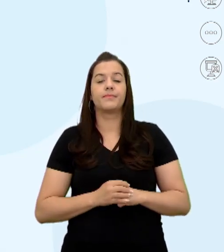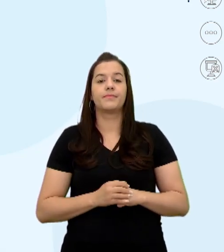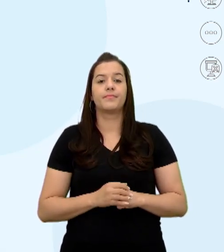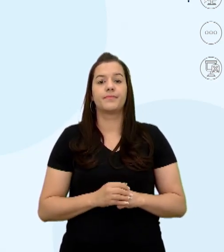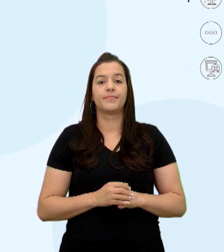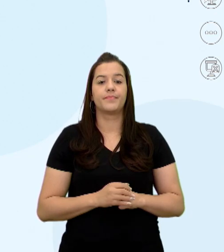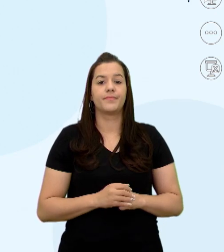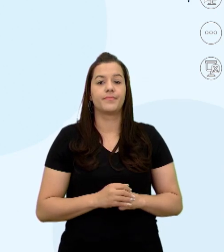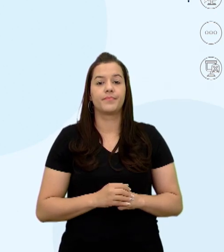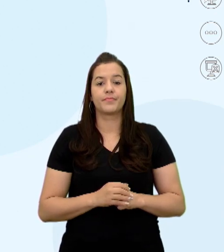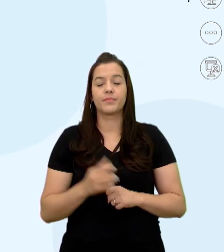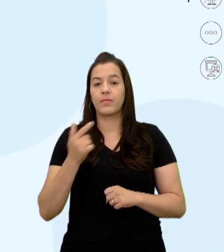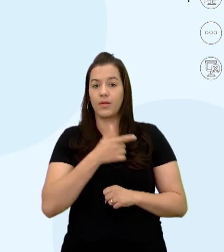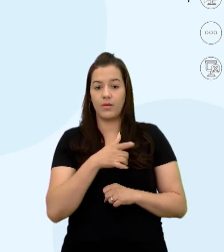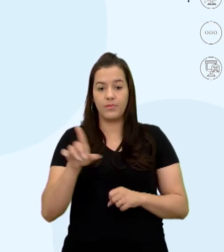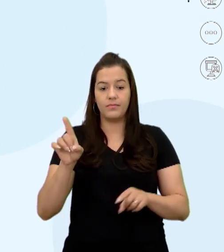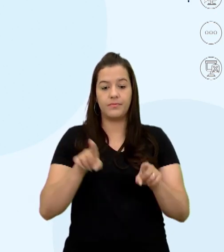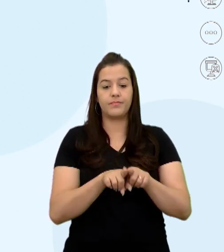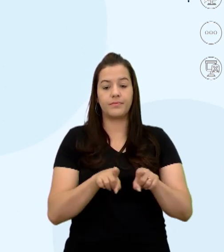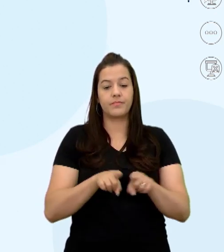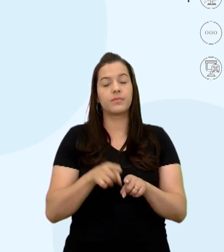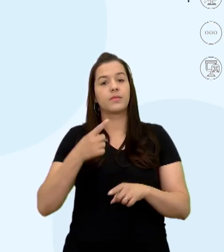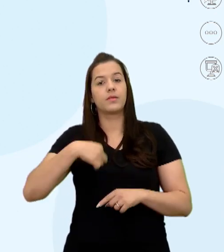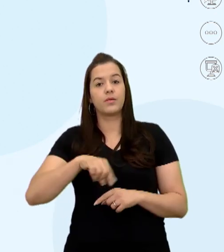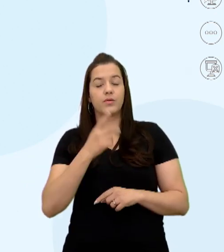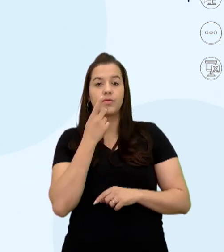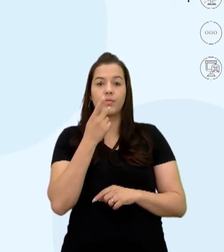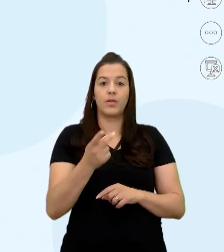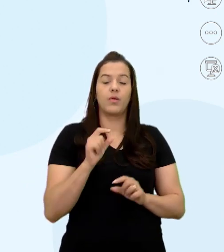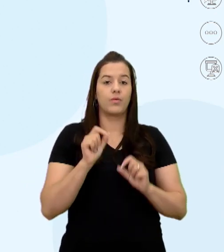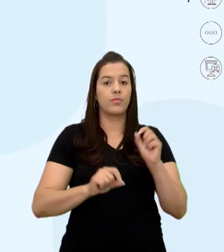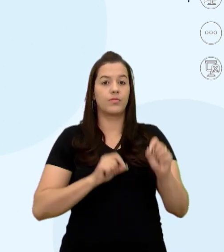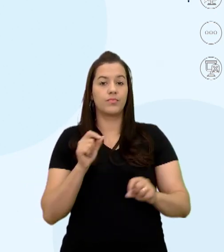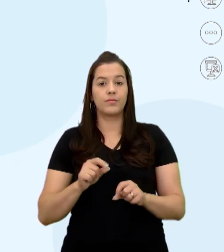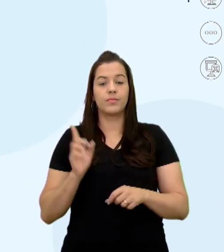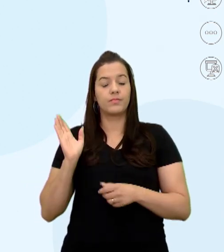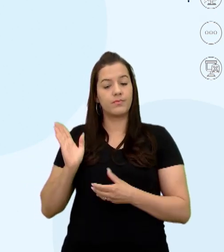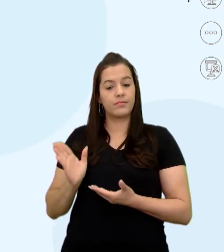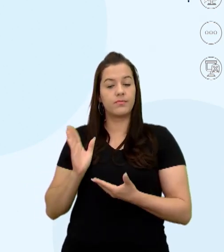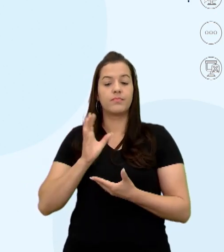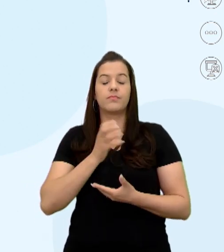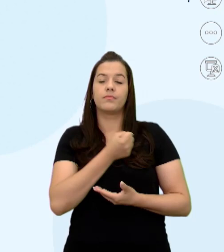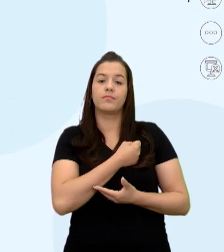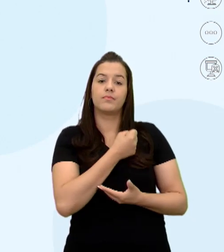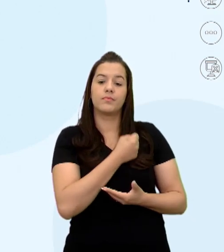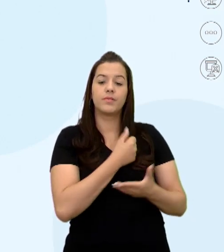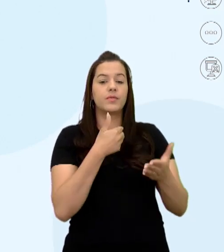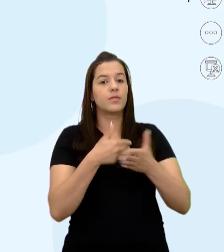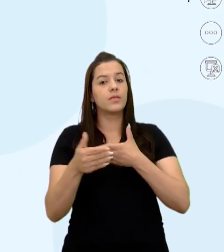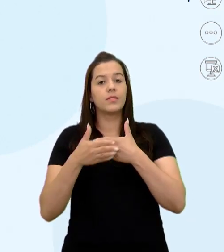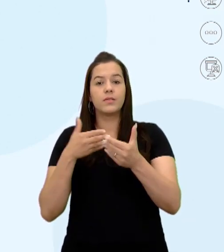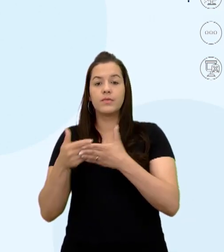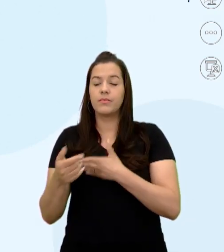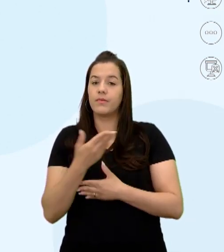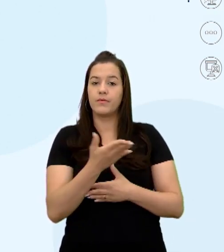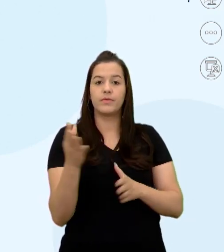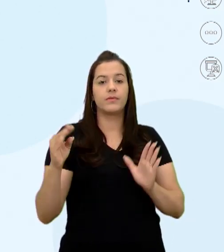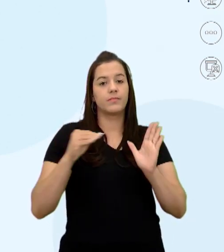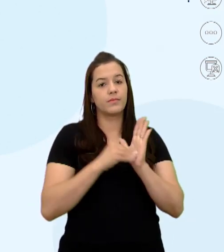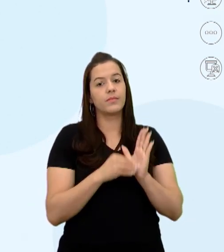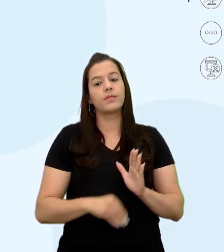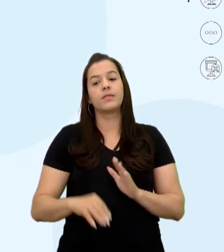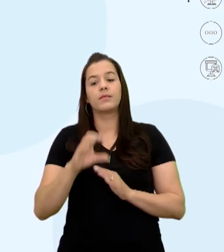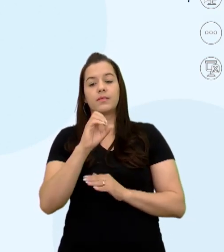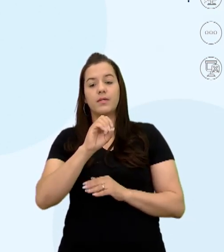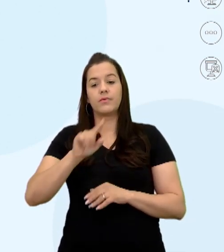né? Gente, outra coisa que é interessante a gente falar a respeito desse número decimal é que tanto faz, vocês podem escrever